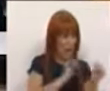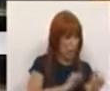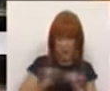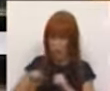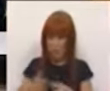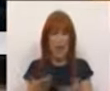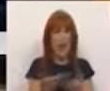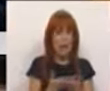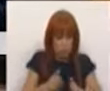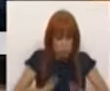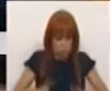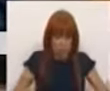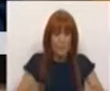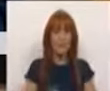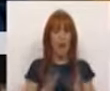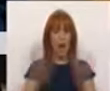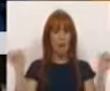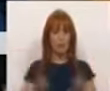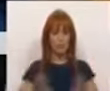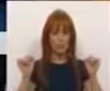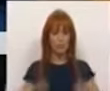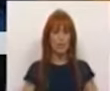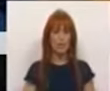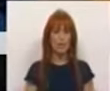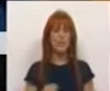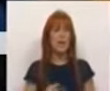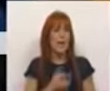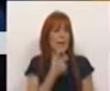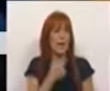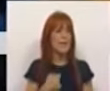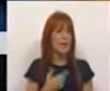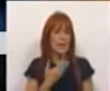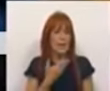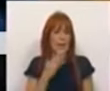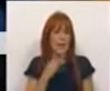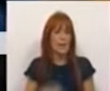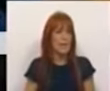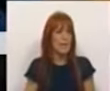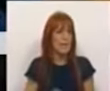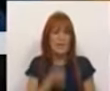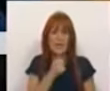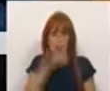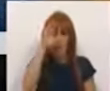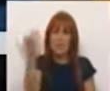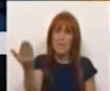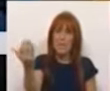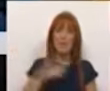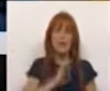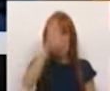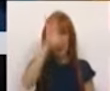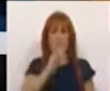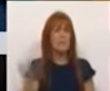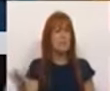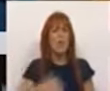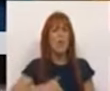acordos negociados e acordados está exclusivamente dependente da decisão do Governo. Senhor